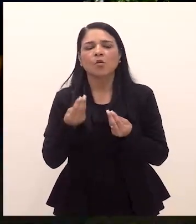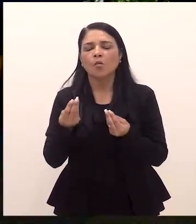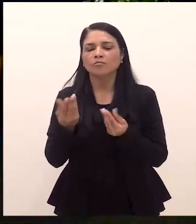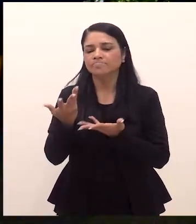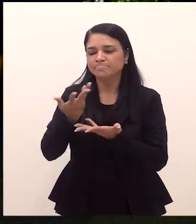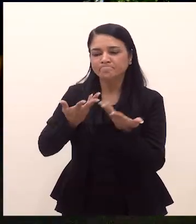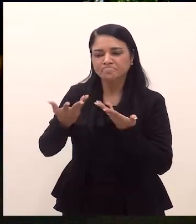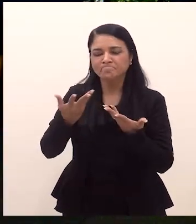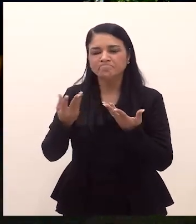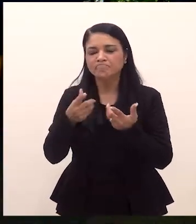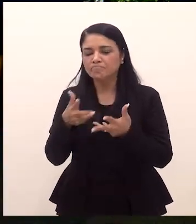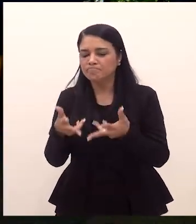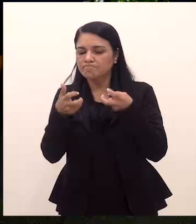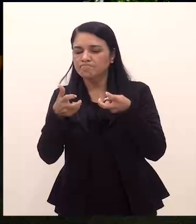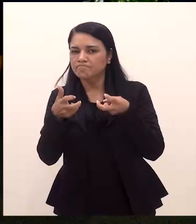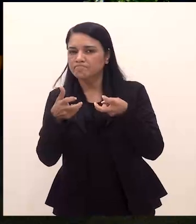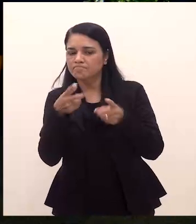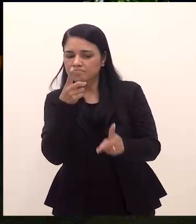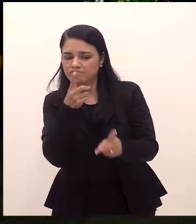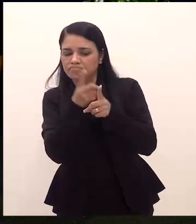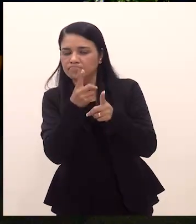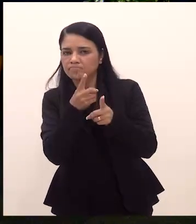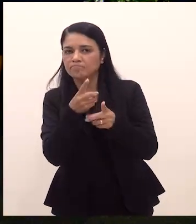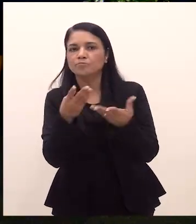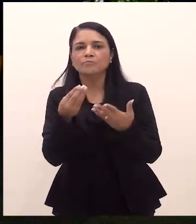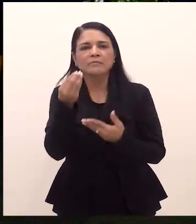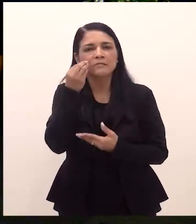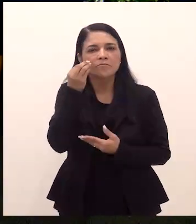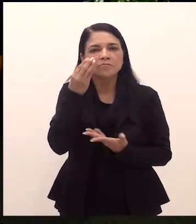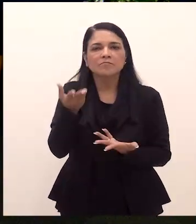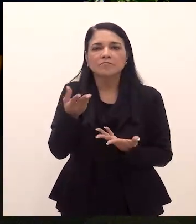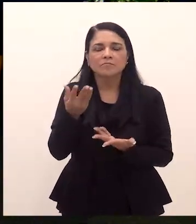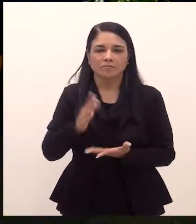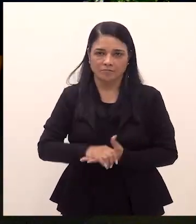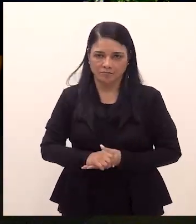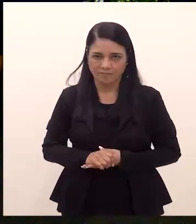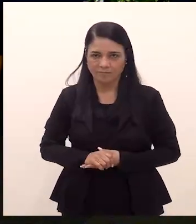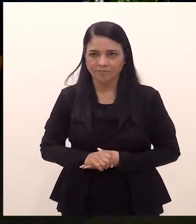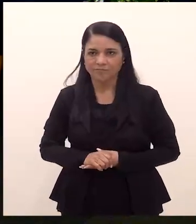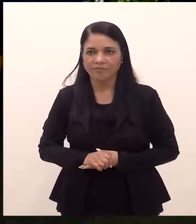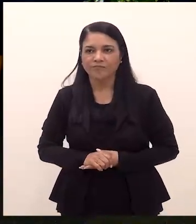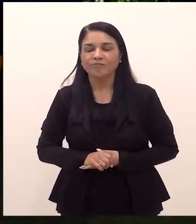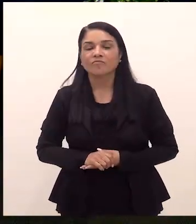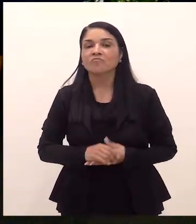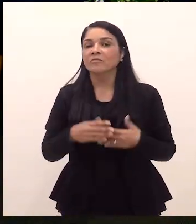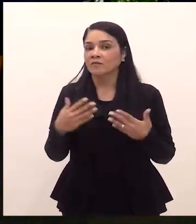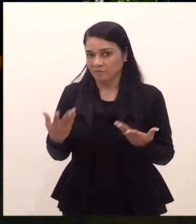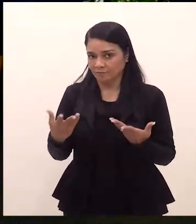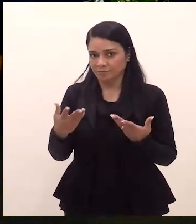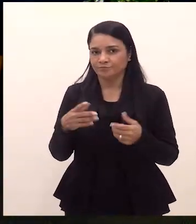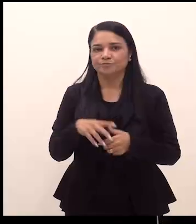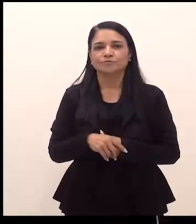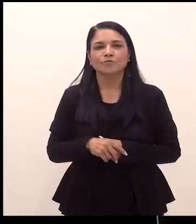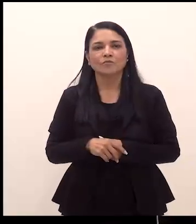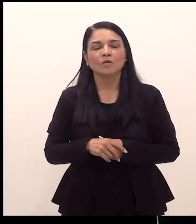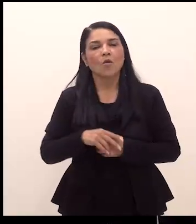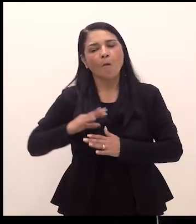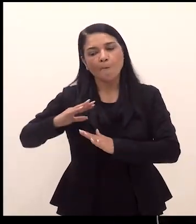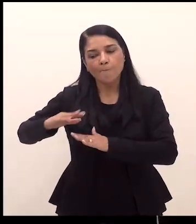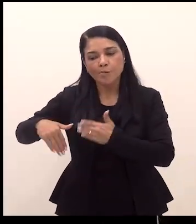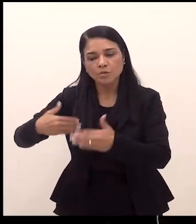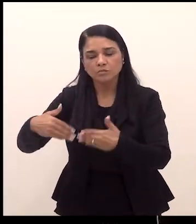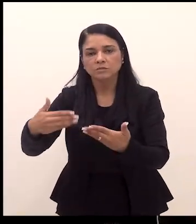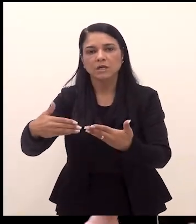em larga escala. Como é que a gente pode lidar com isso para identificar, ou tentar, pelo menos, identificar essa realidade? Eu acho que, efetivamente,